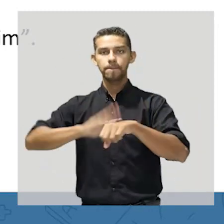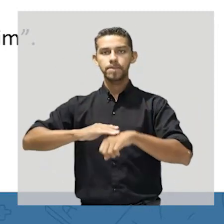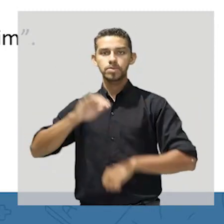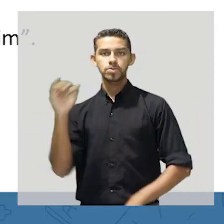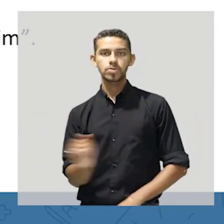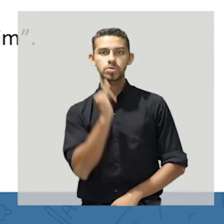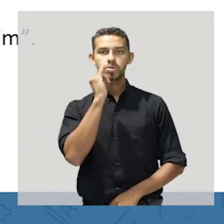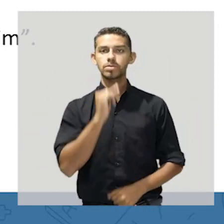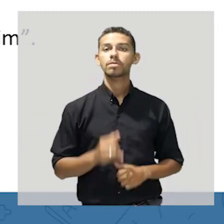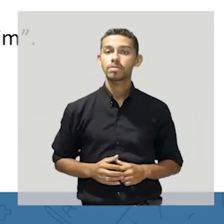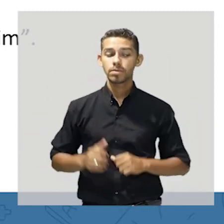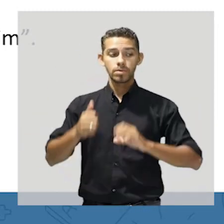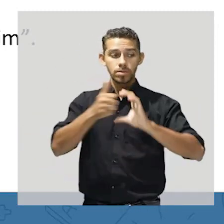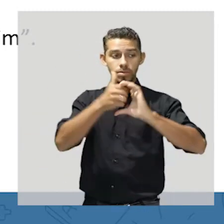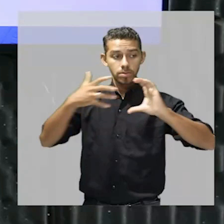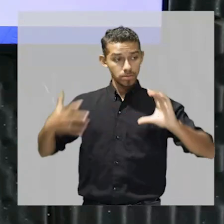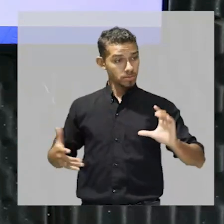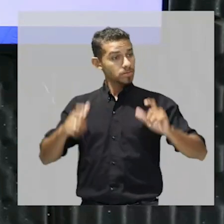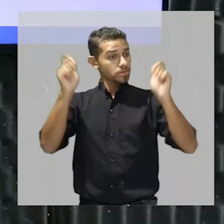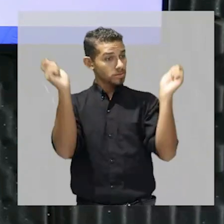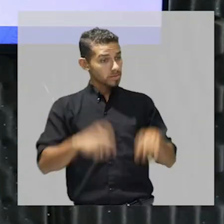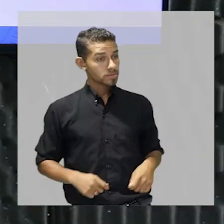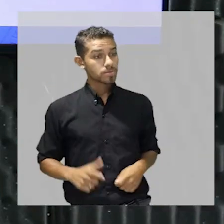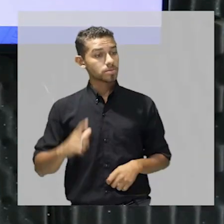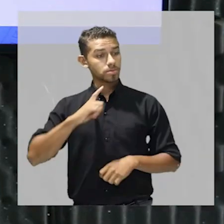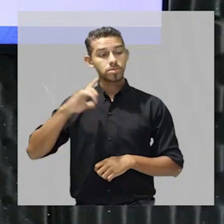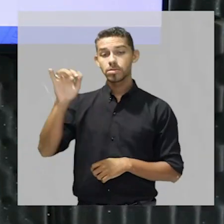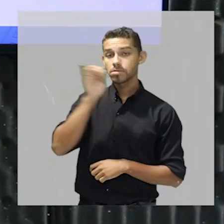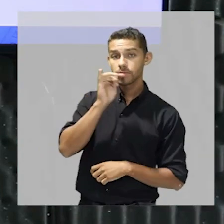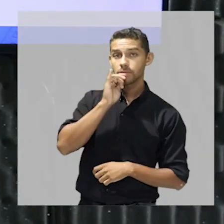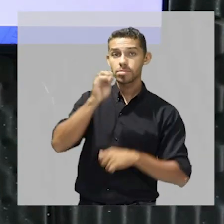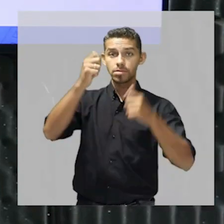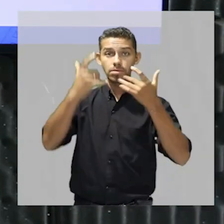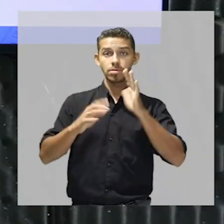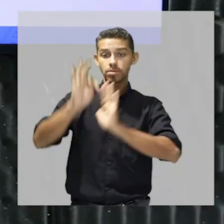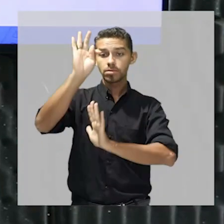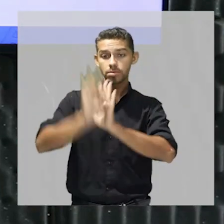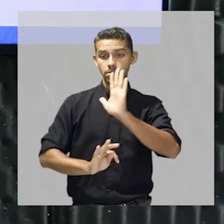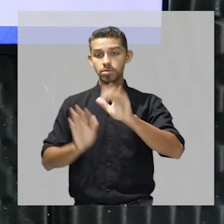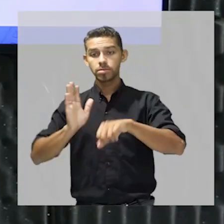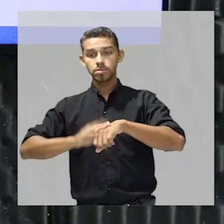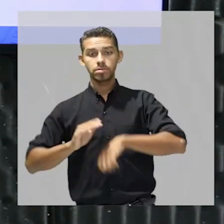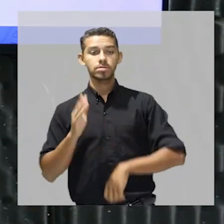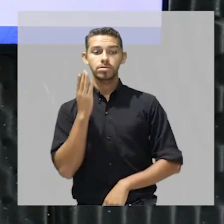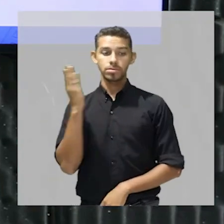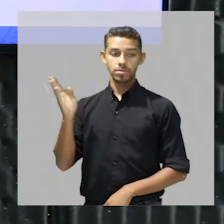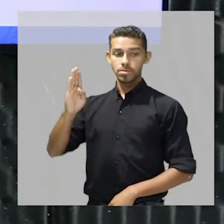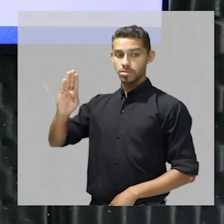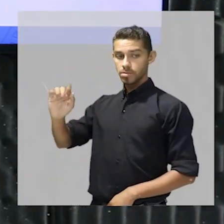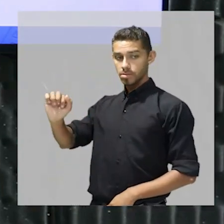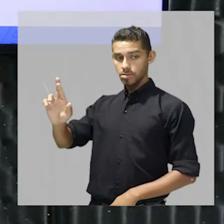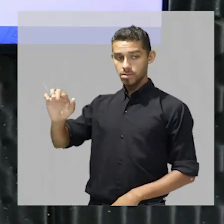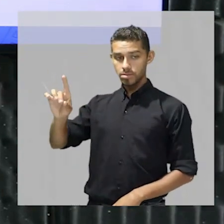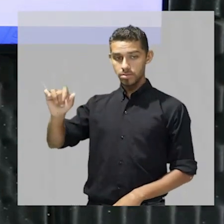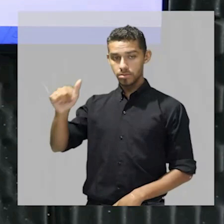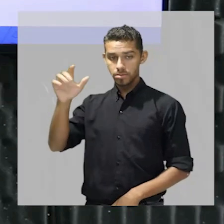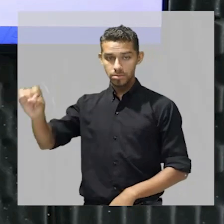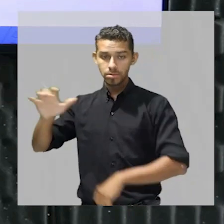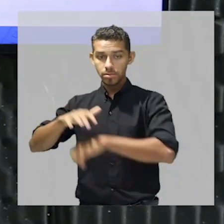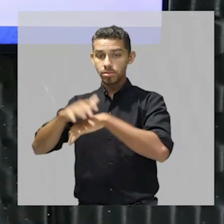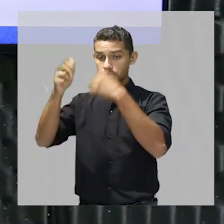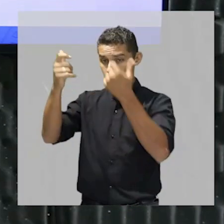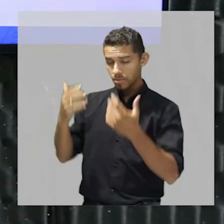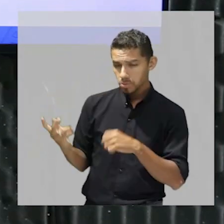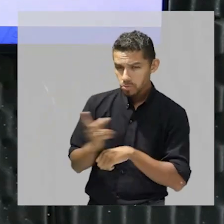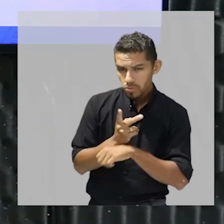essa característica característica que está exemplificada no texto barandão procurou do seu canto para